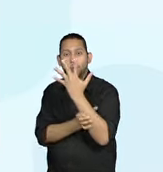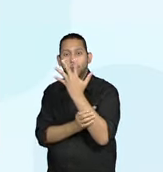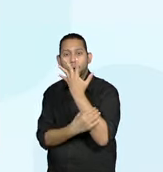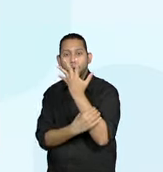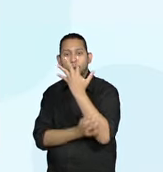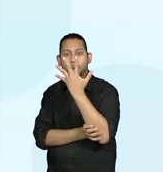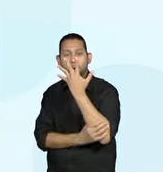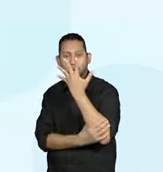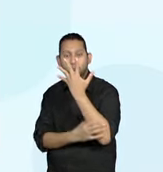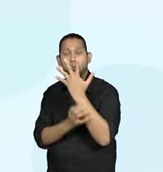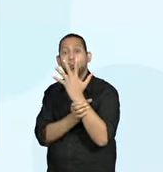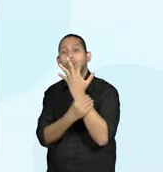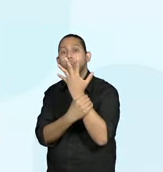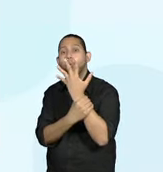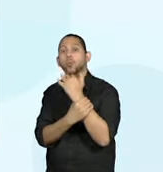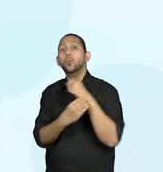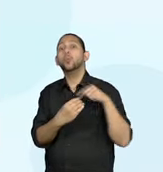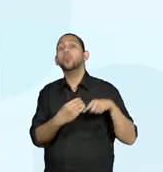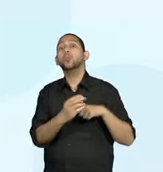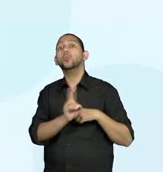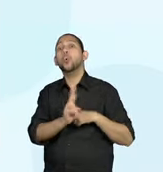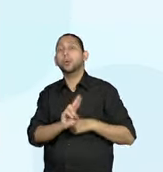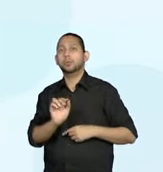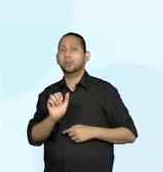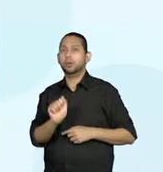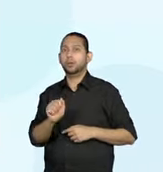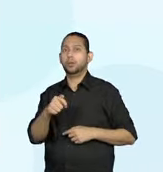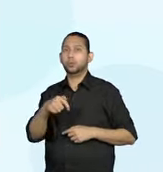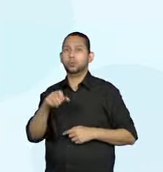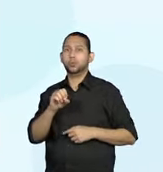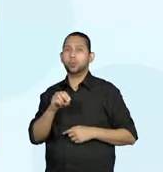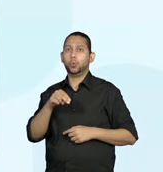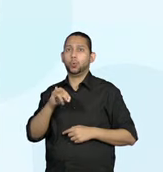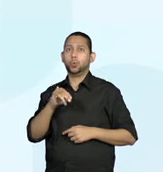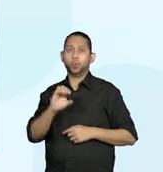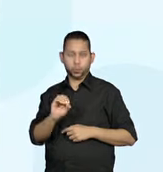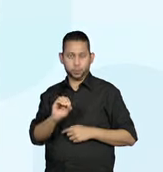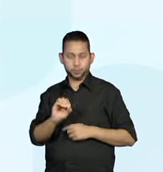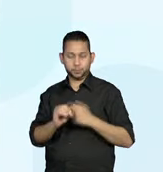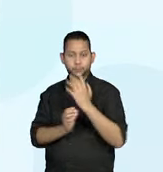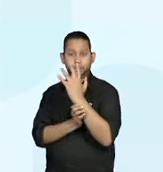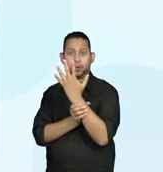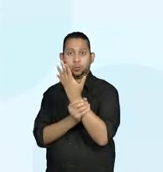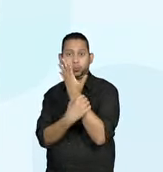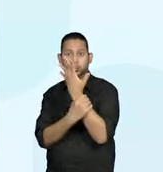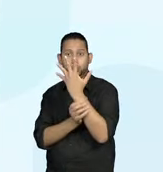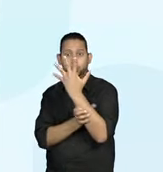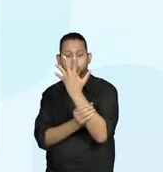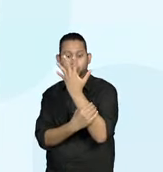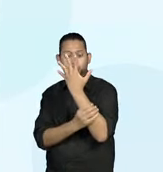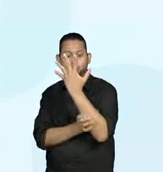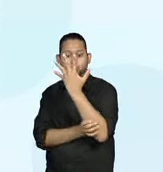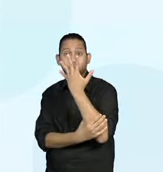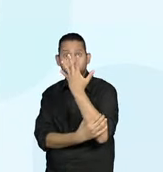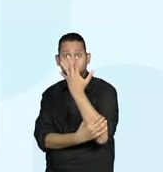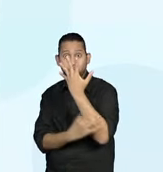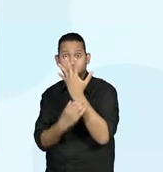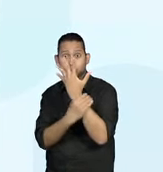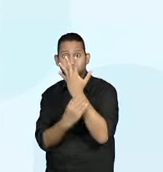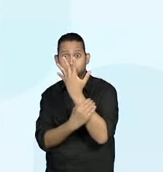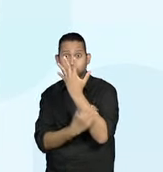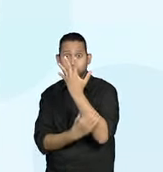aqui, chamada axônio, tá? O axônio, ele vai ser protegido